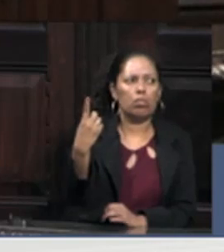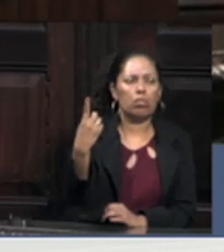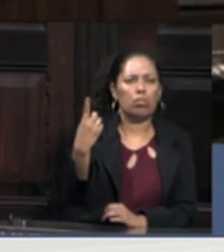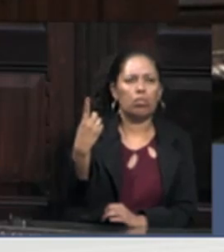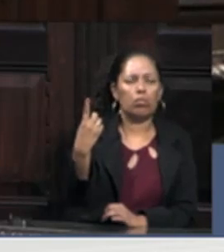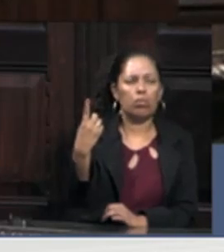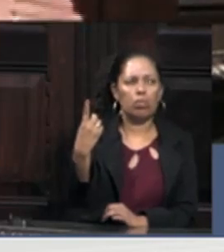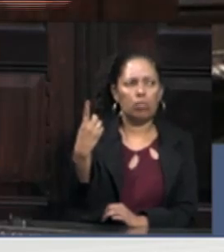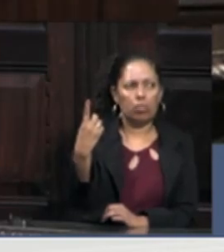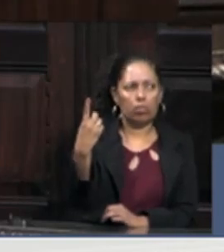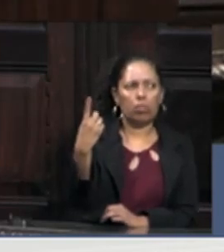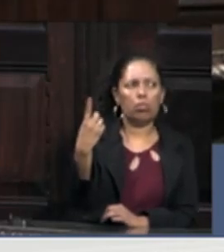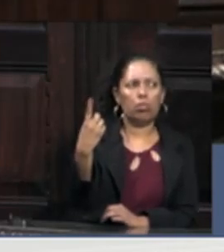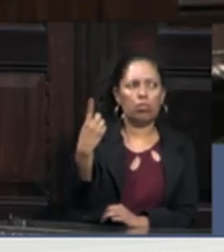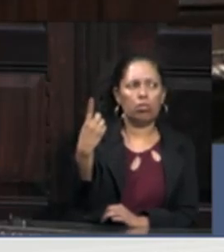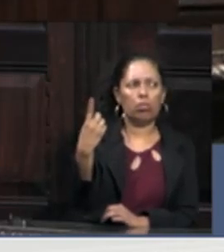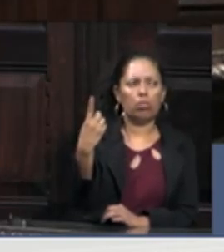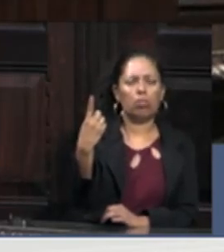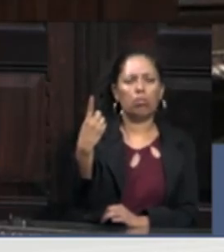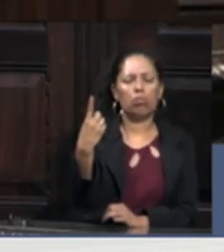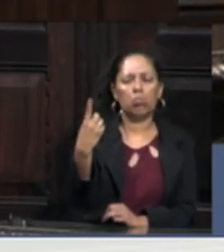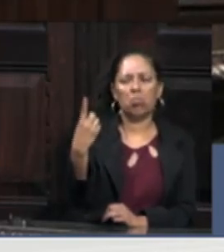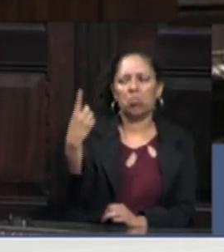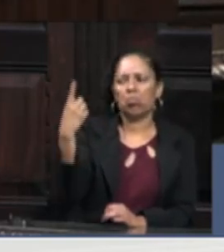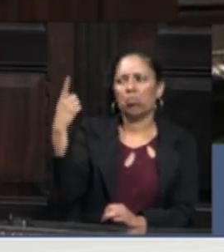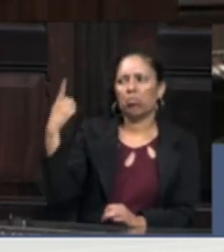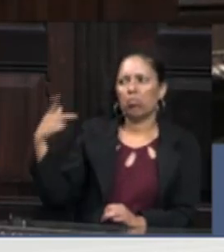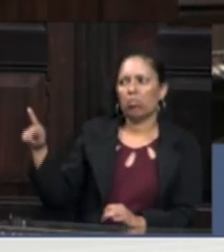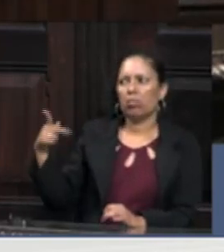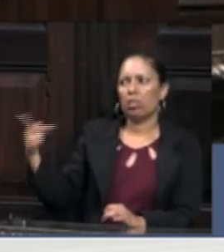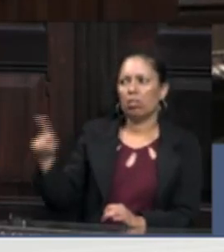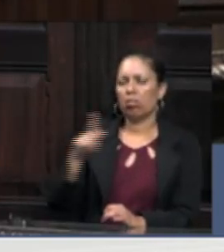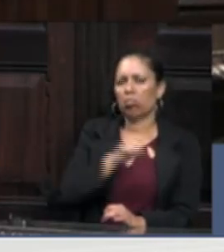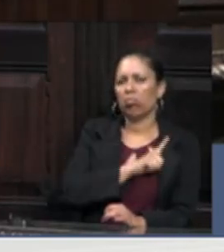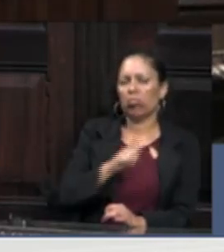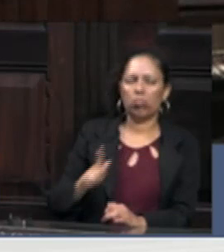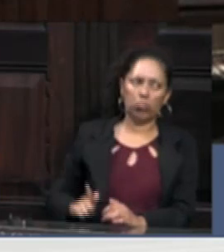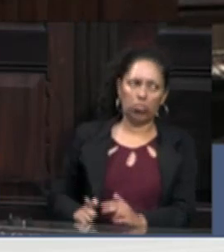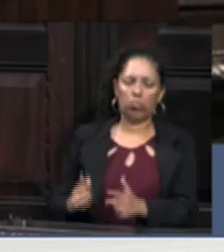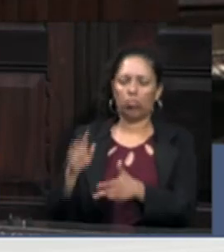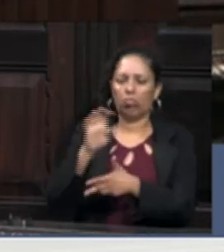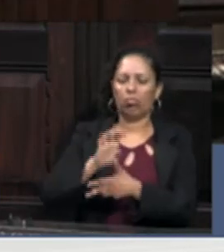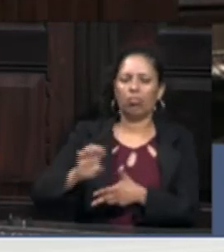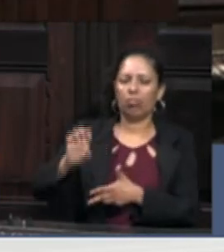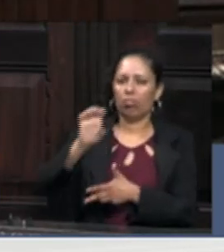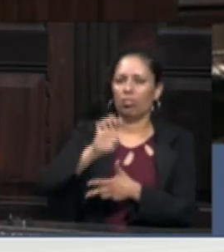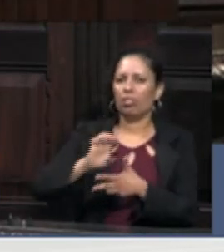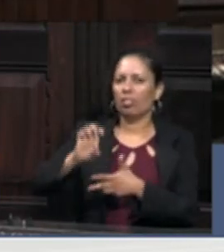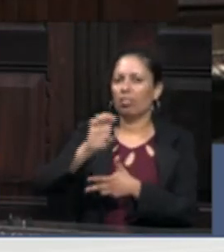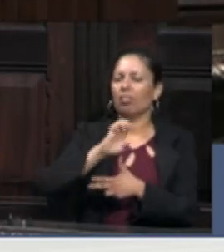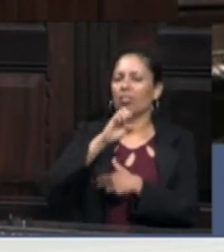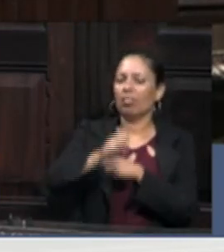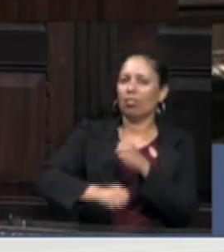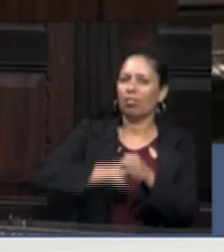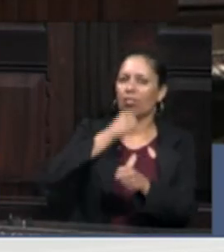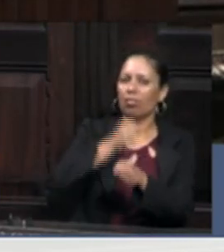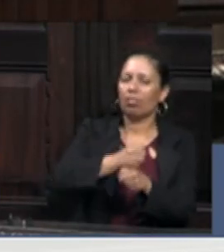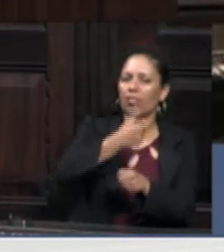propõe pelo Executivo como matéria sobre esse assunto enviado para esta